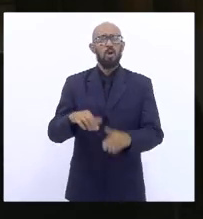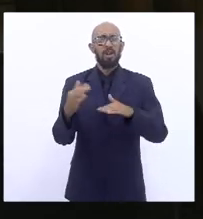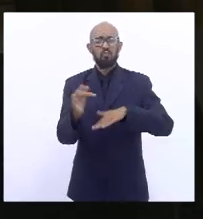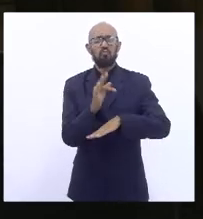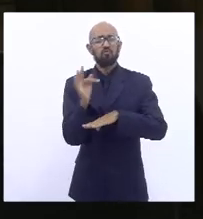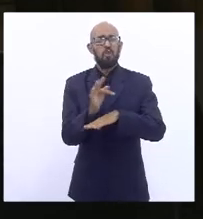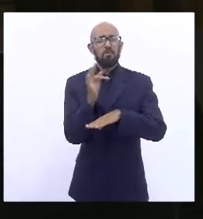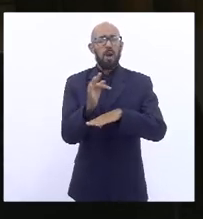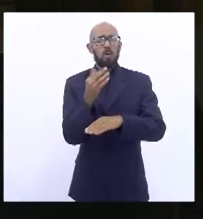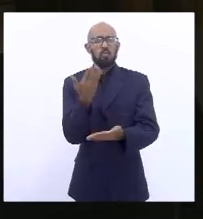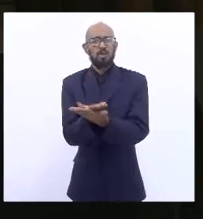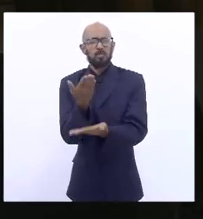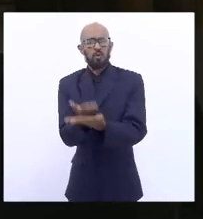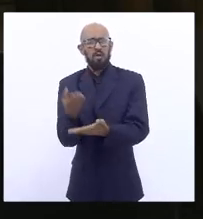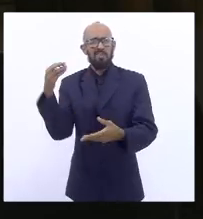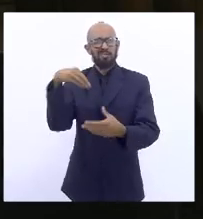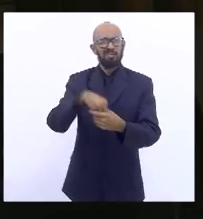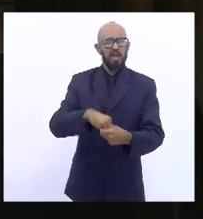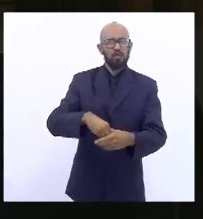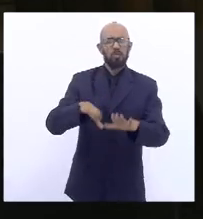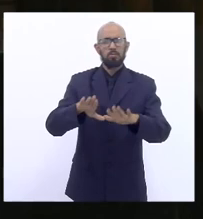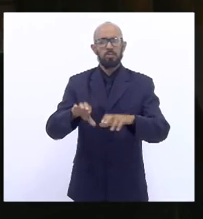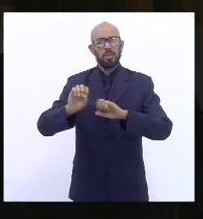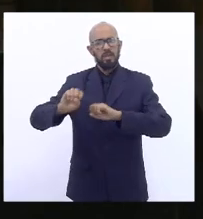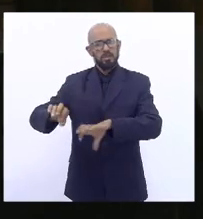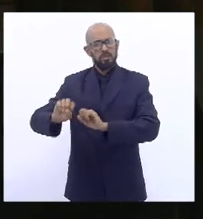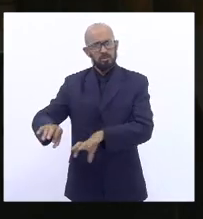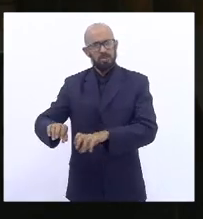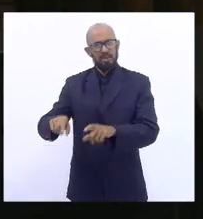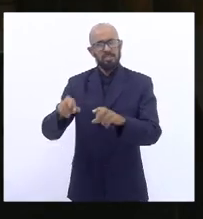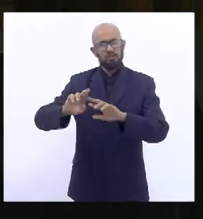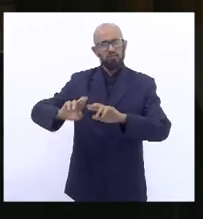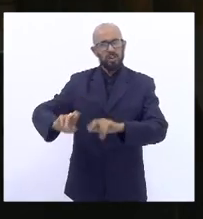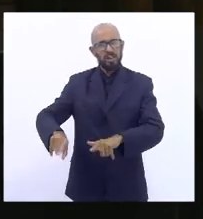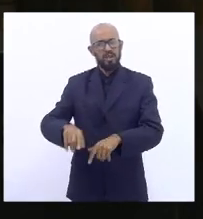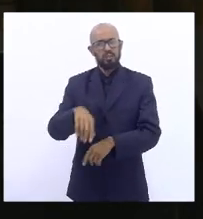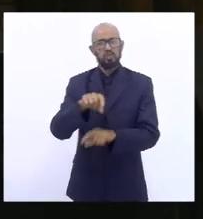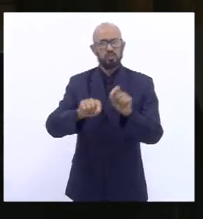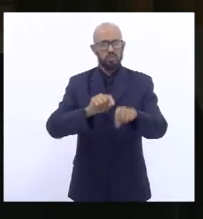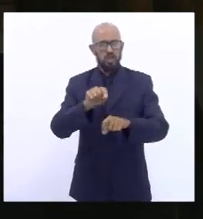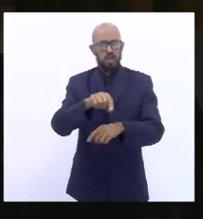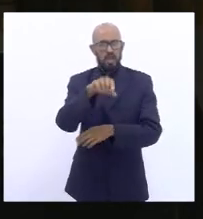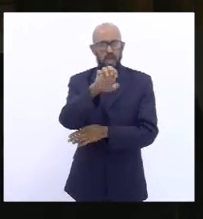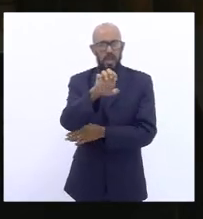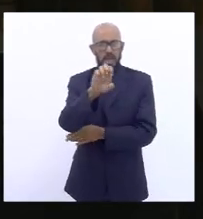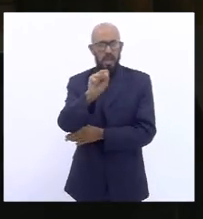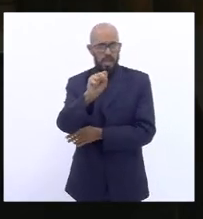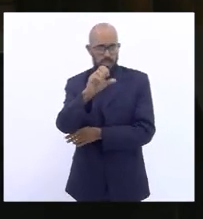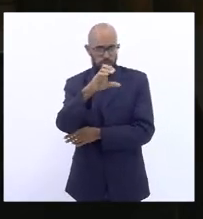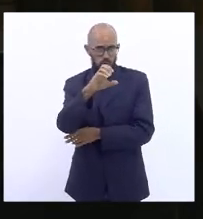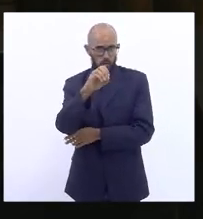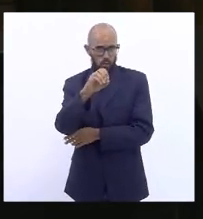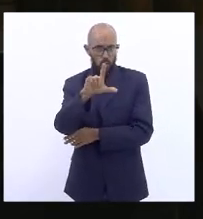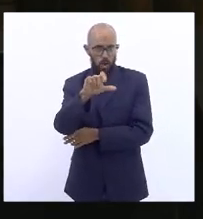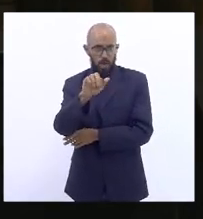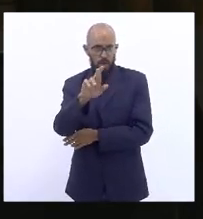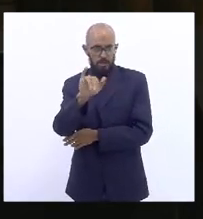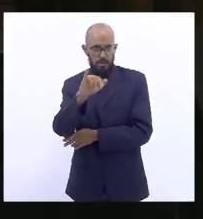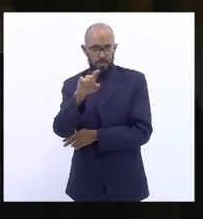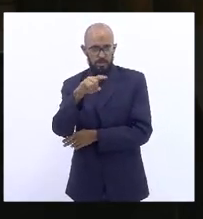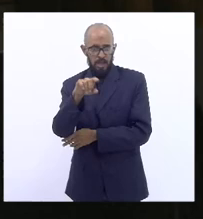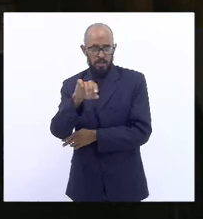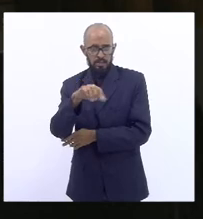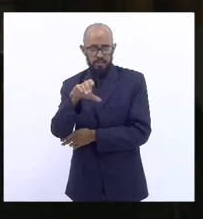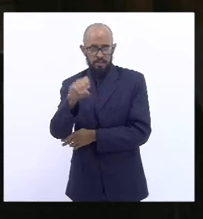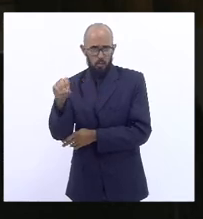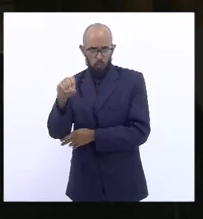formal e escolar, que educação é diferente de escolarização, que a educação ela precisa sim da escola, precisa sim do